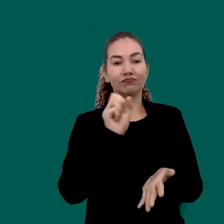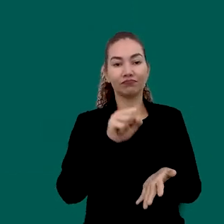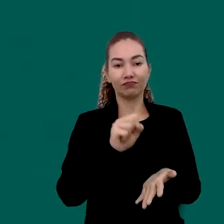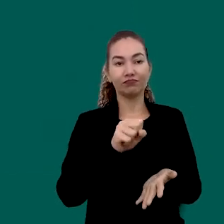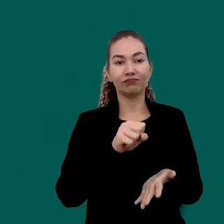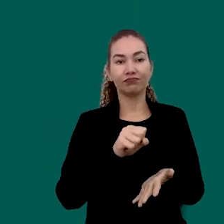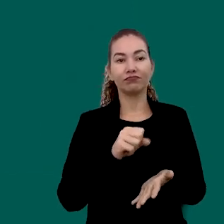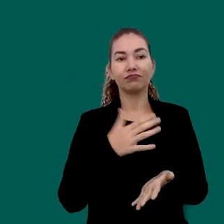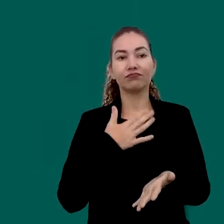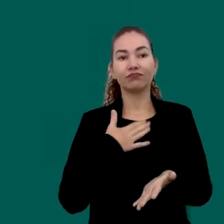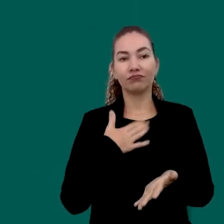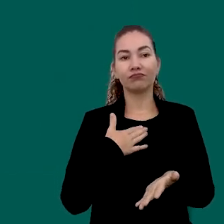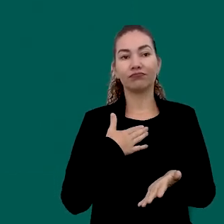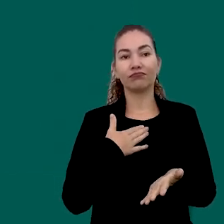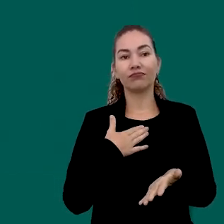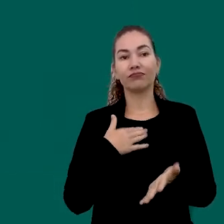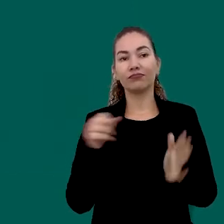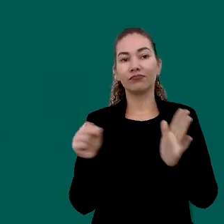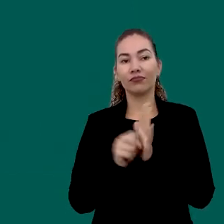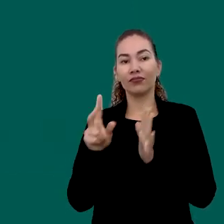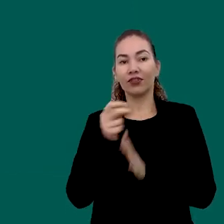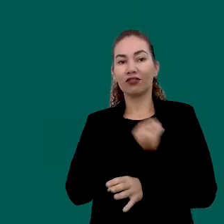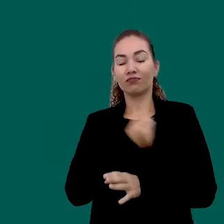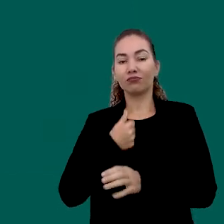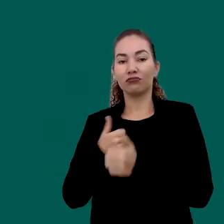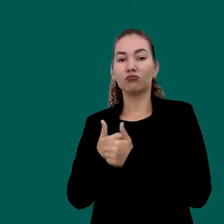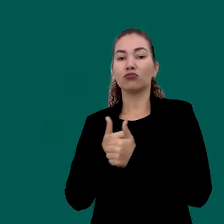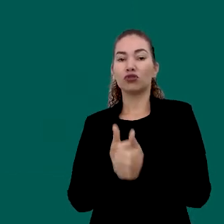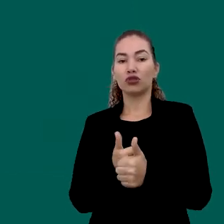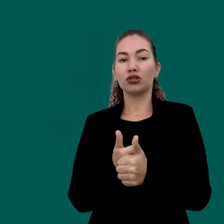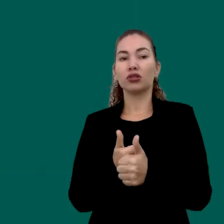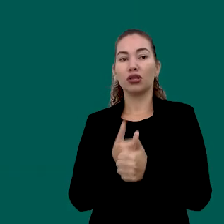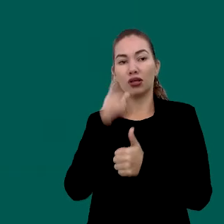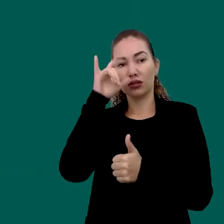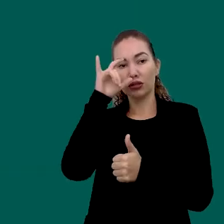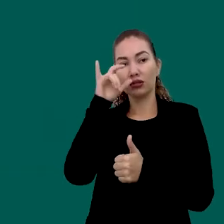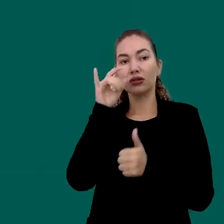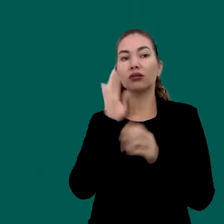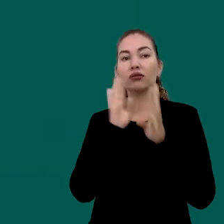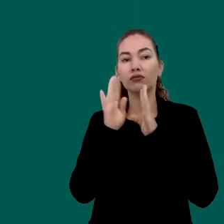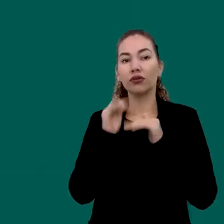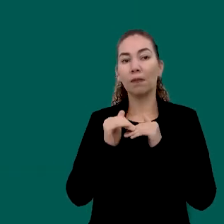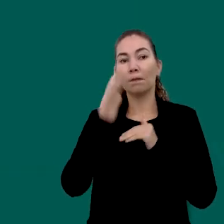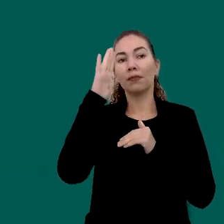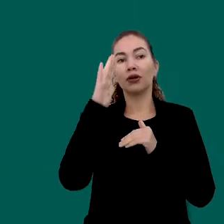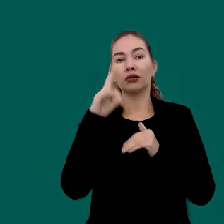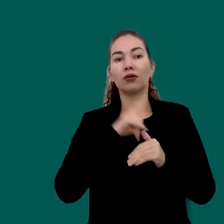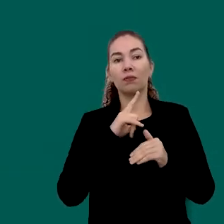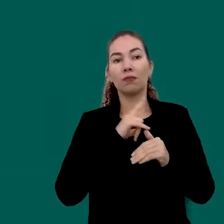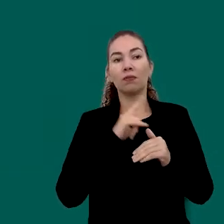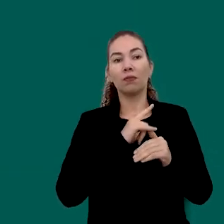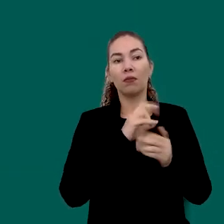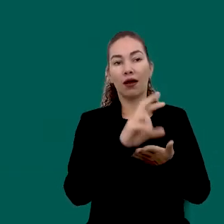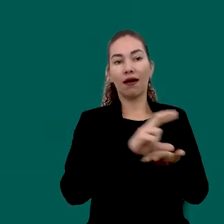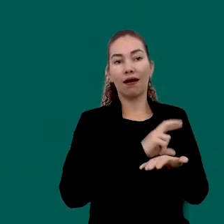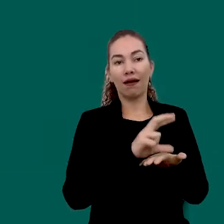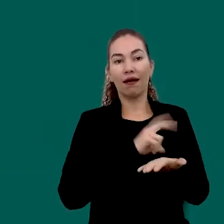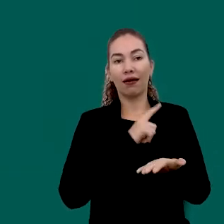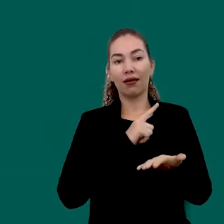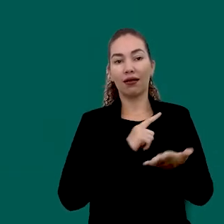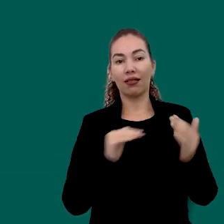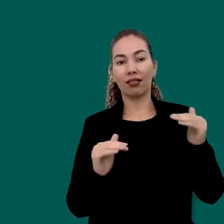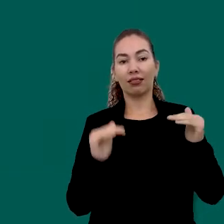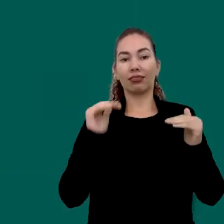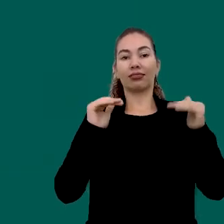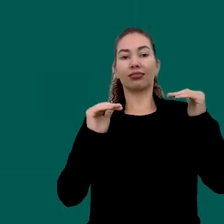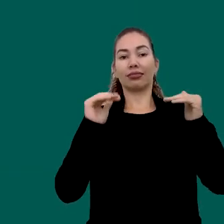eu dou mais valor para o número de seguidores. Instagram e Facebook aumenta, porque o faturamento na loja ele vem proporcional ao